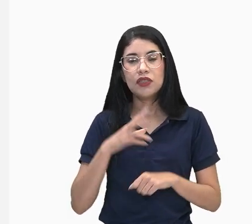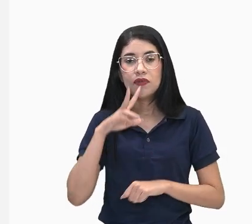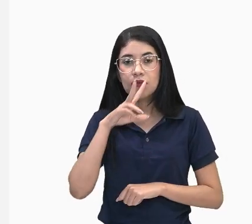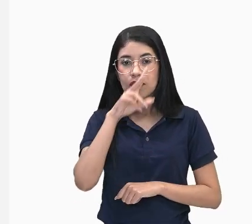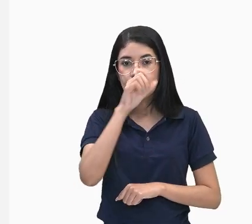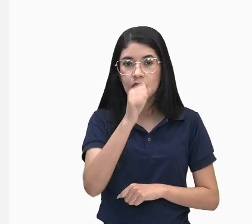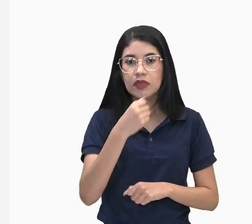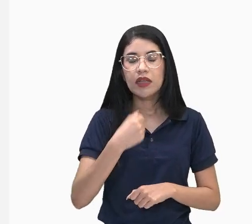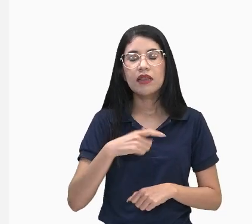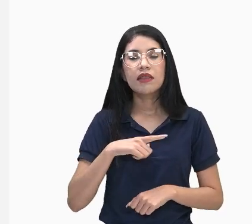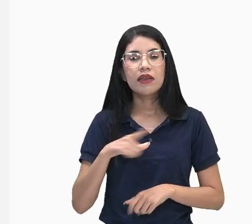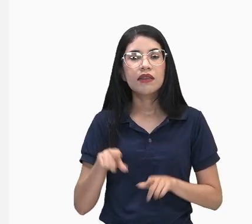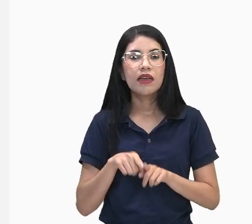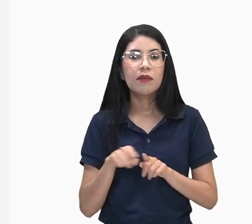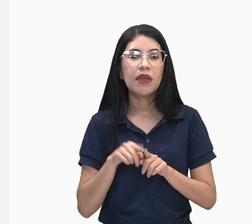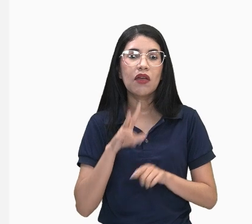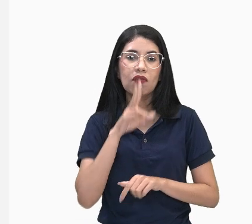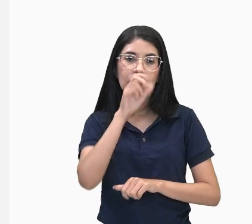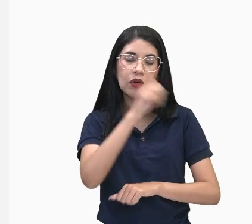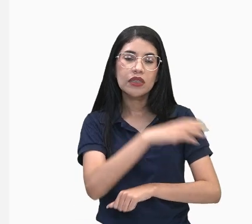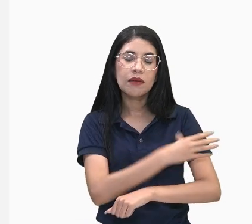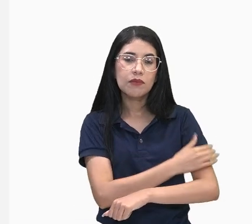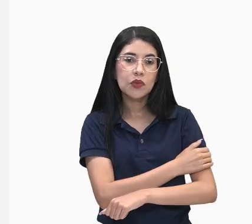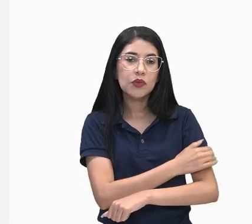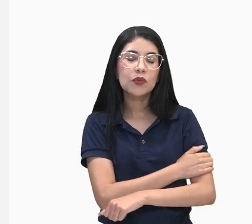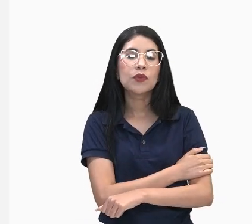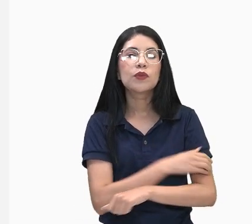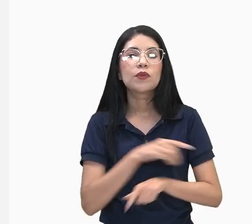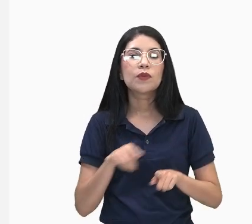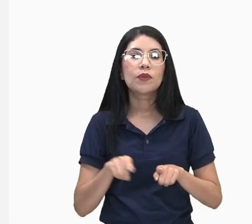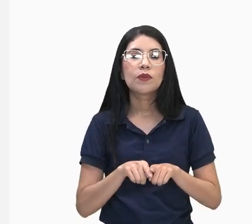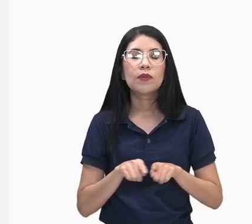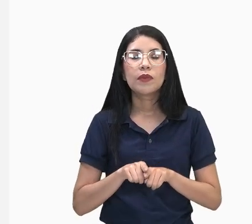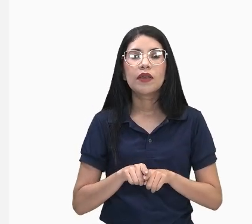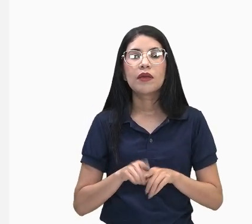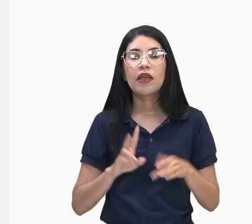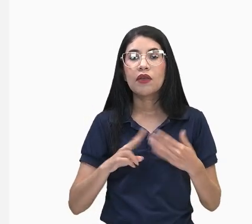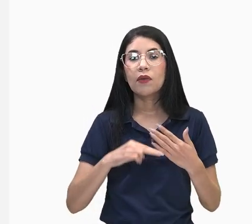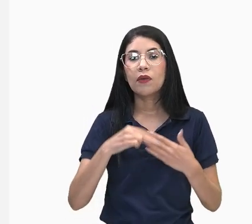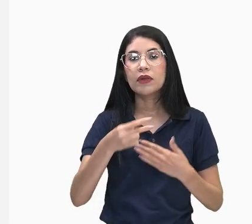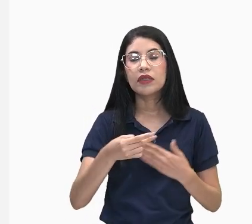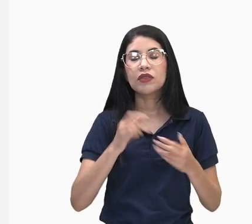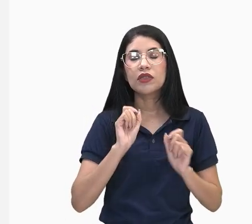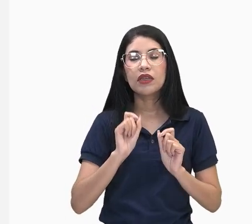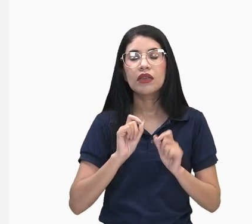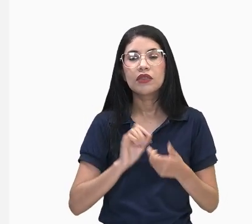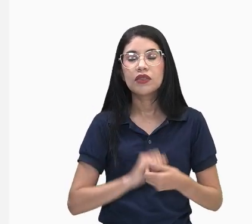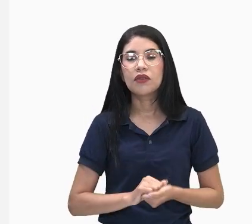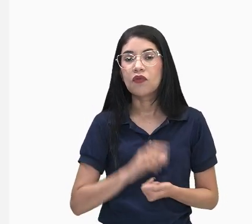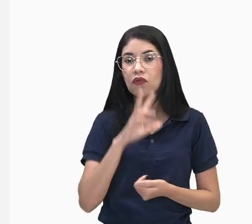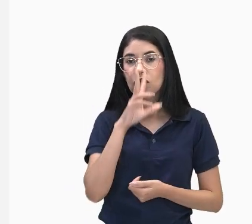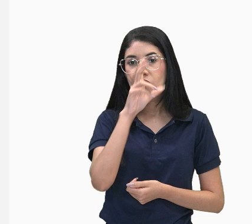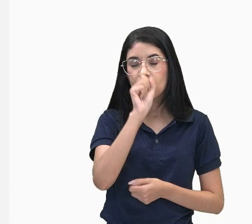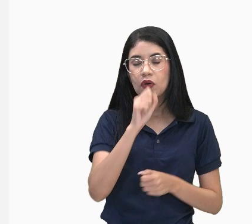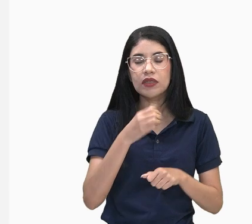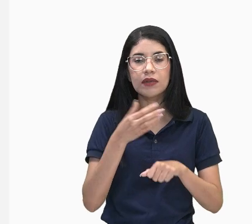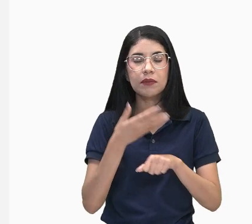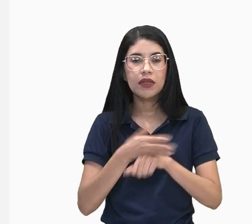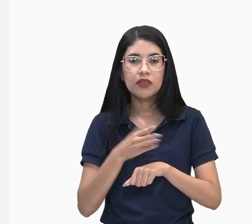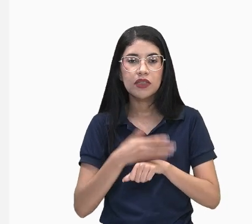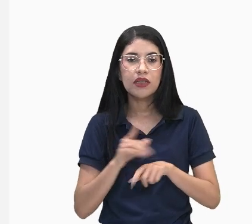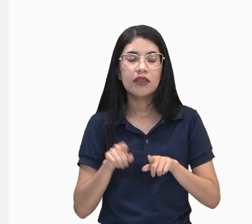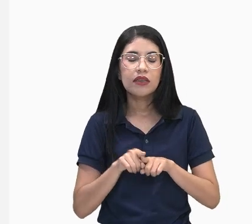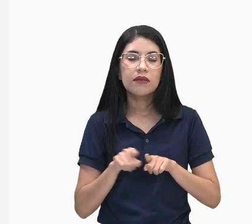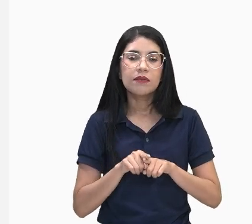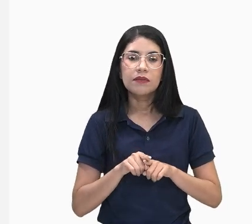ter um fortalecimento muscular ocasionado por essas atividades de força, um pouco ali pelas atividades de